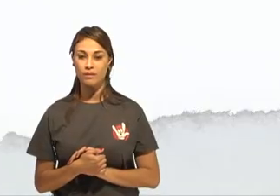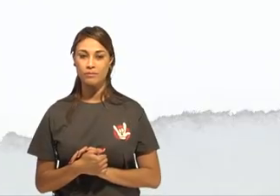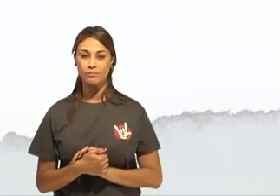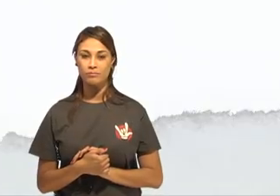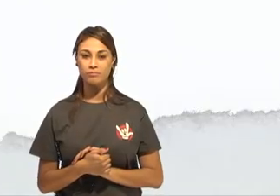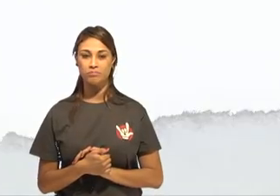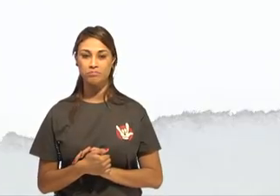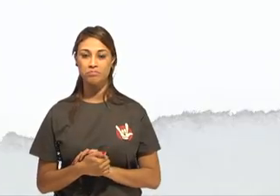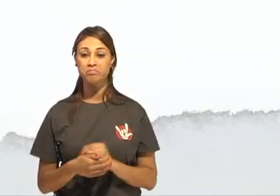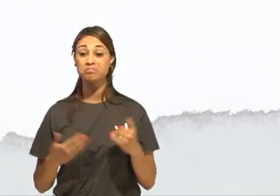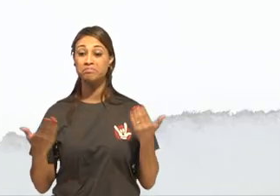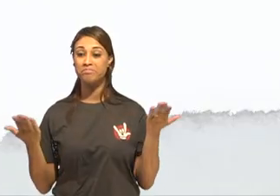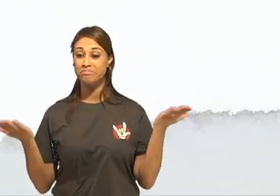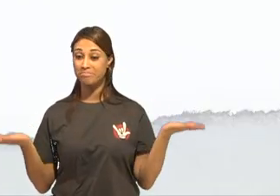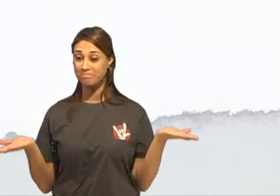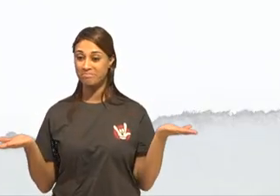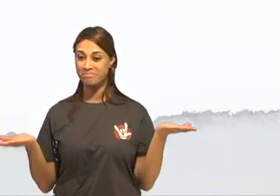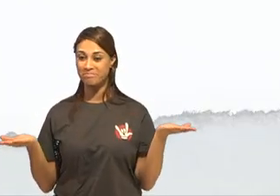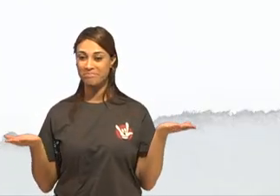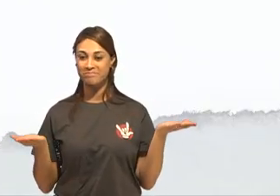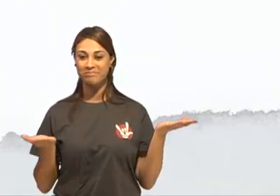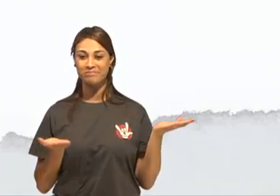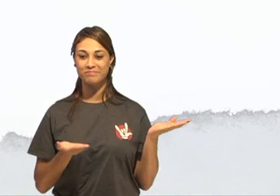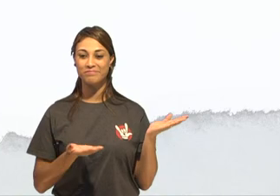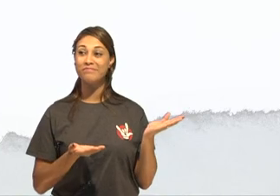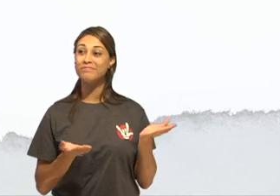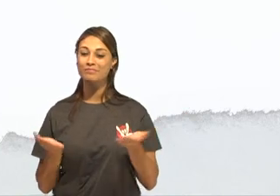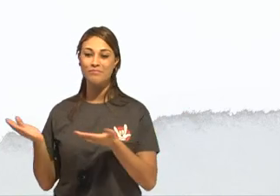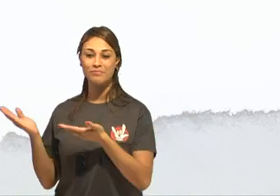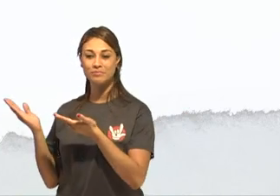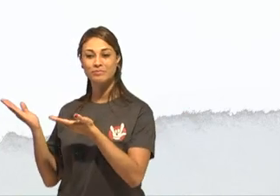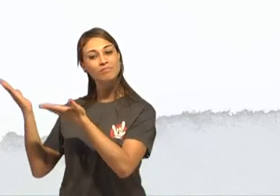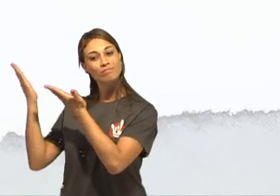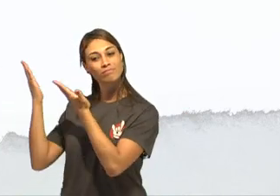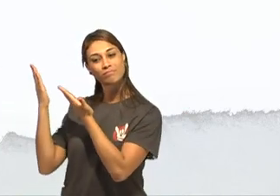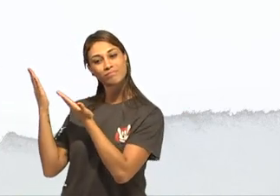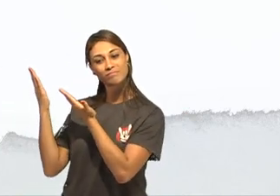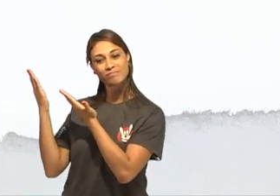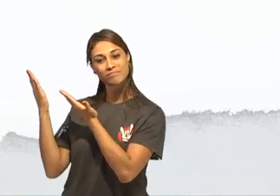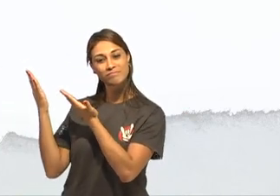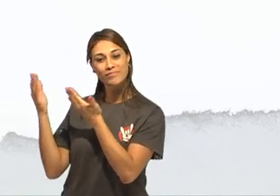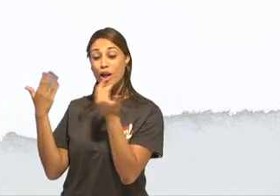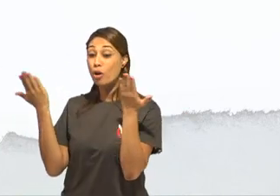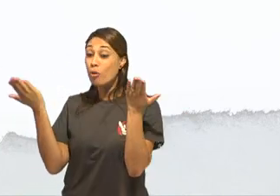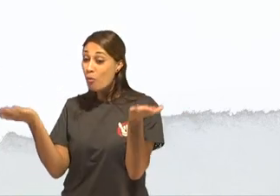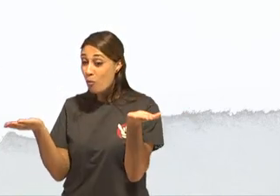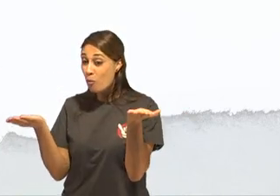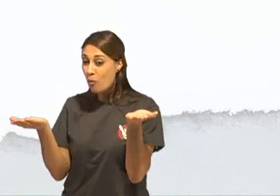aí. Tá aí, esse é fácil, hein, gente? Esse é fácil.